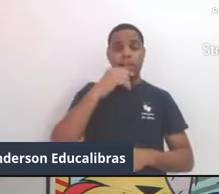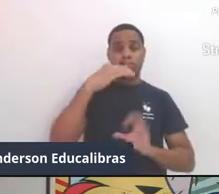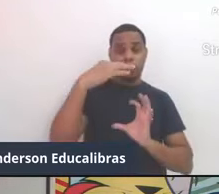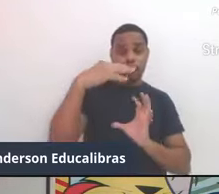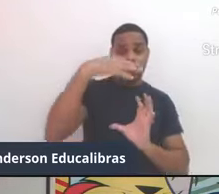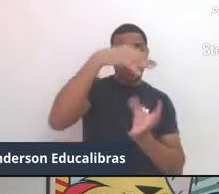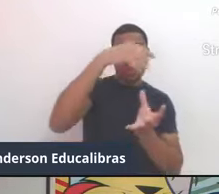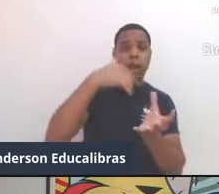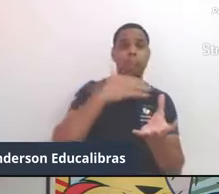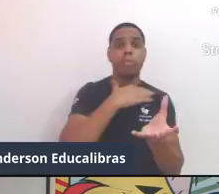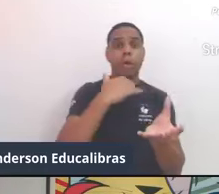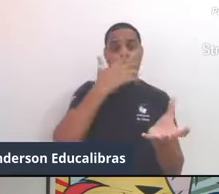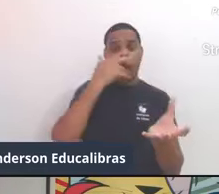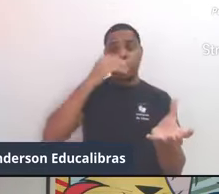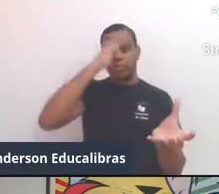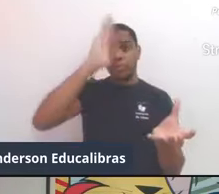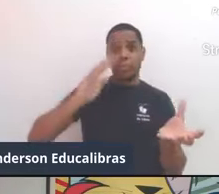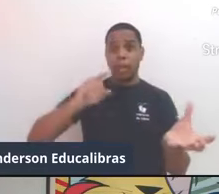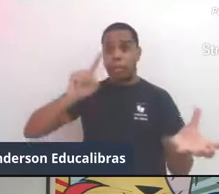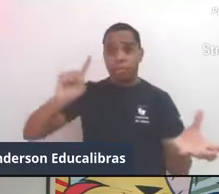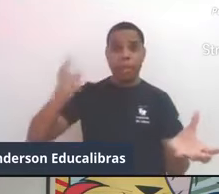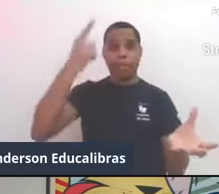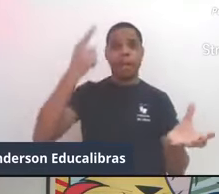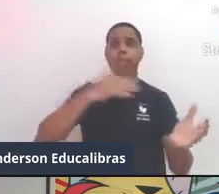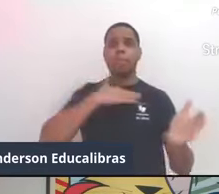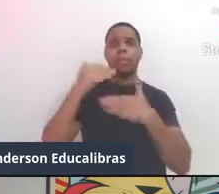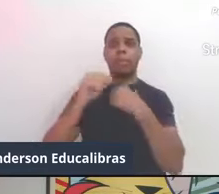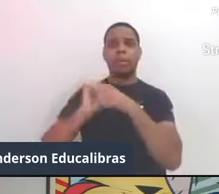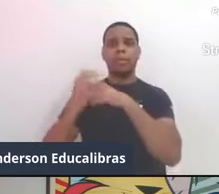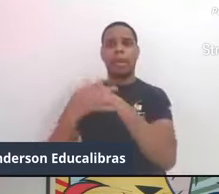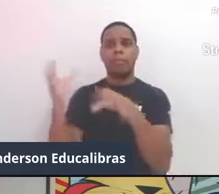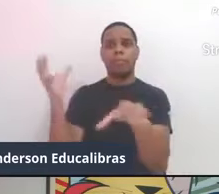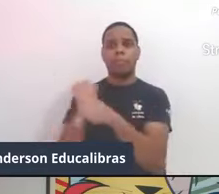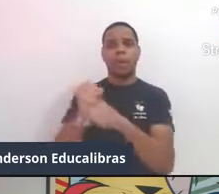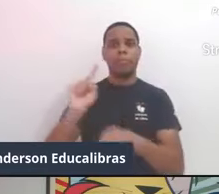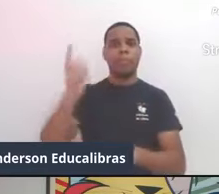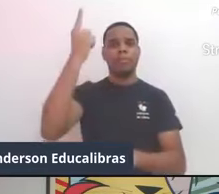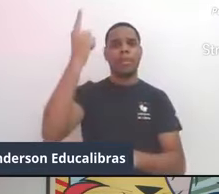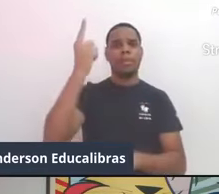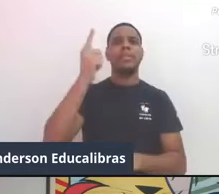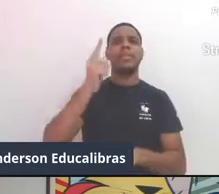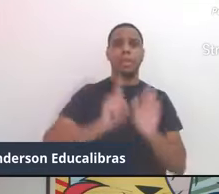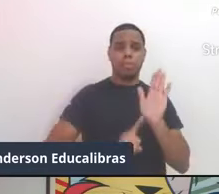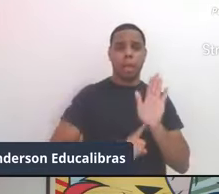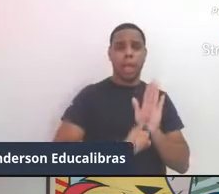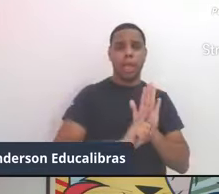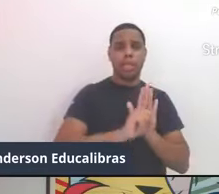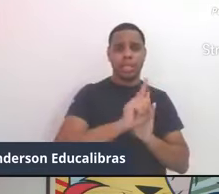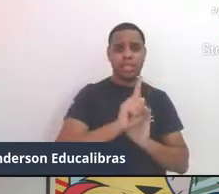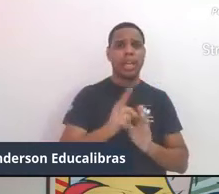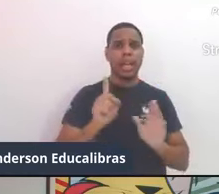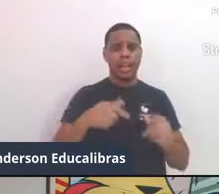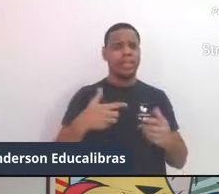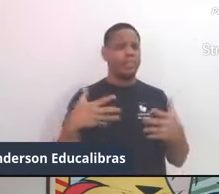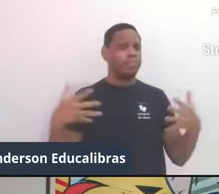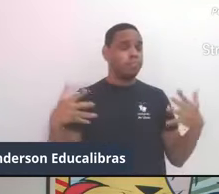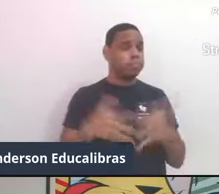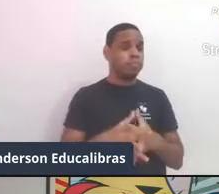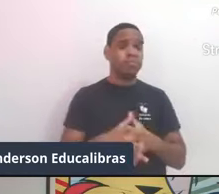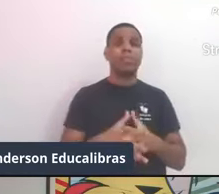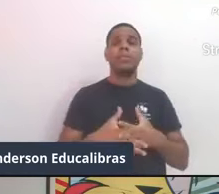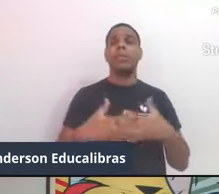Então, diante disso tudo, parece que as nossas questões têm um nível de gravidade talvez até